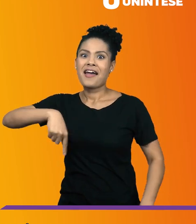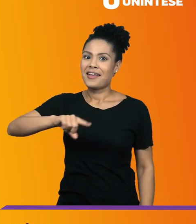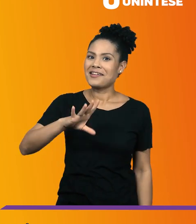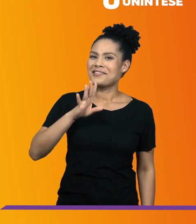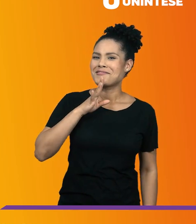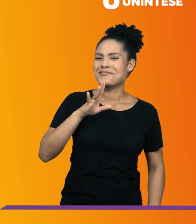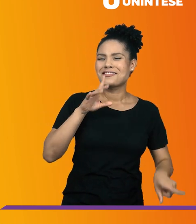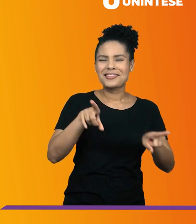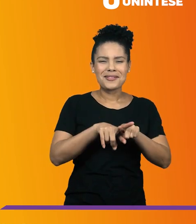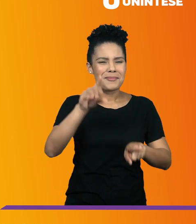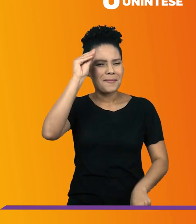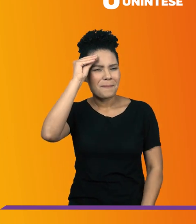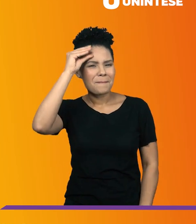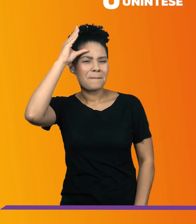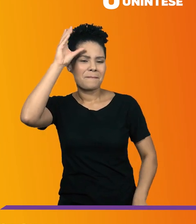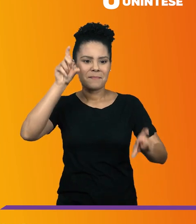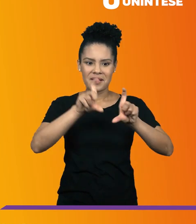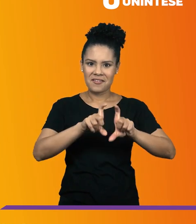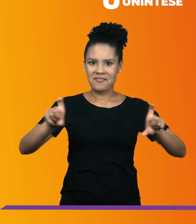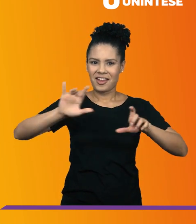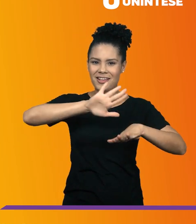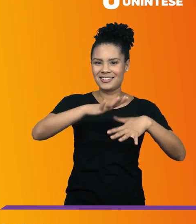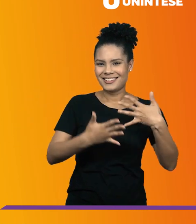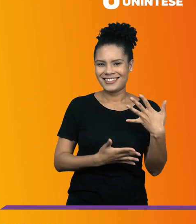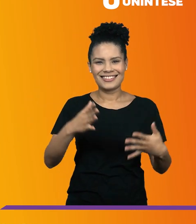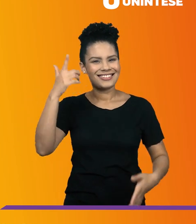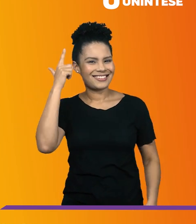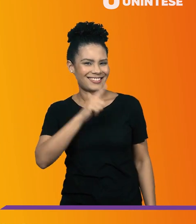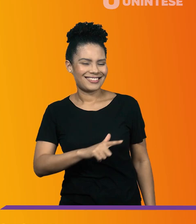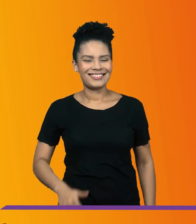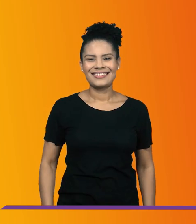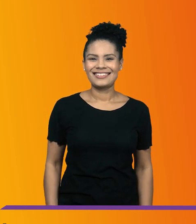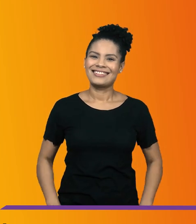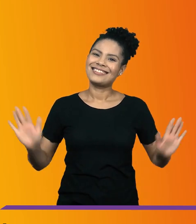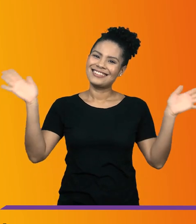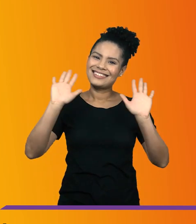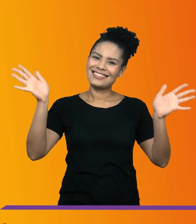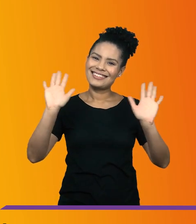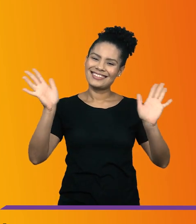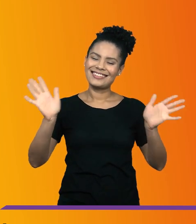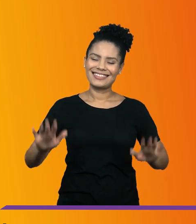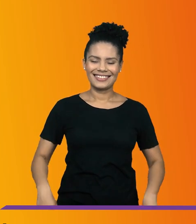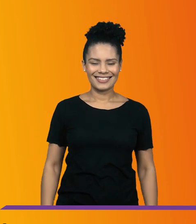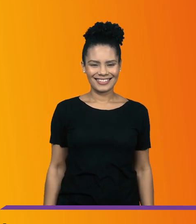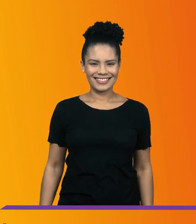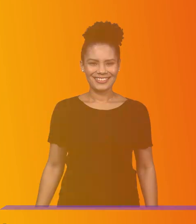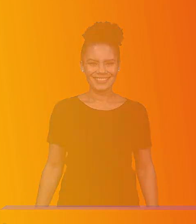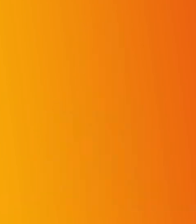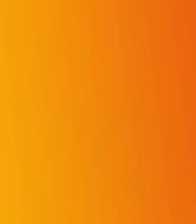amigos para que eles conheçam mais sobre as estruturas das frases em Libras. Até o próximo vídeo!